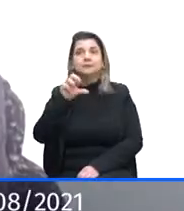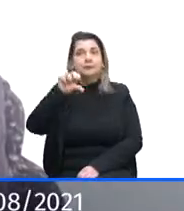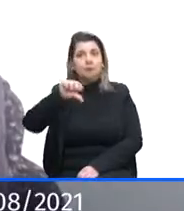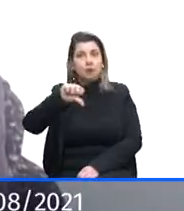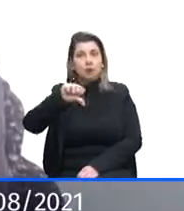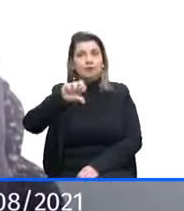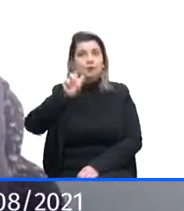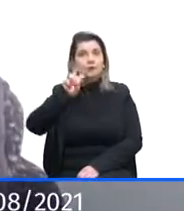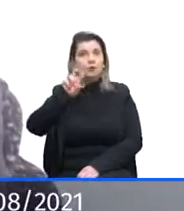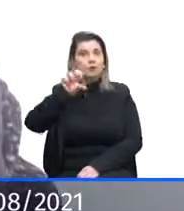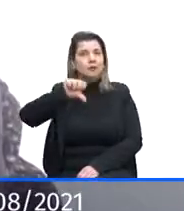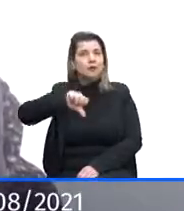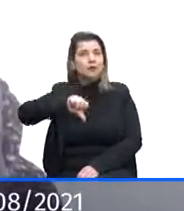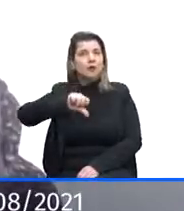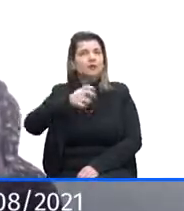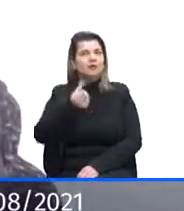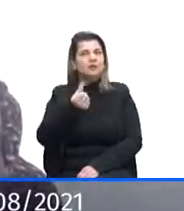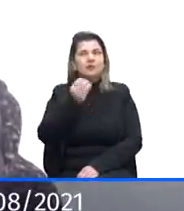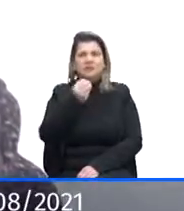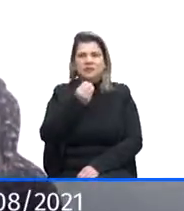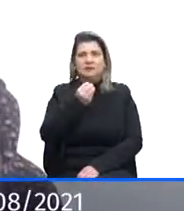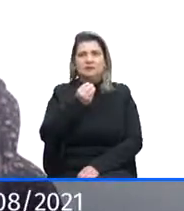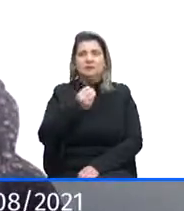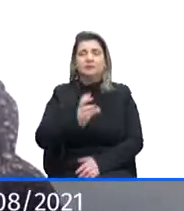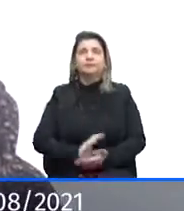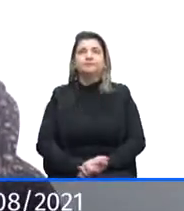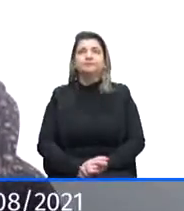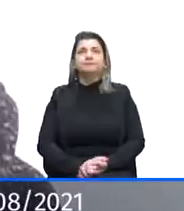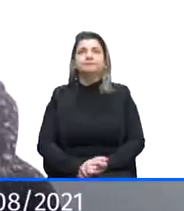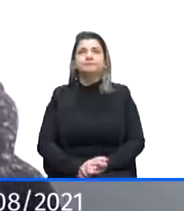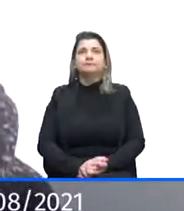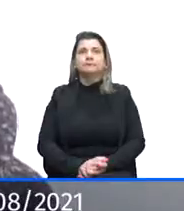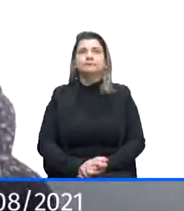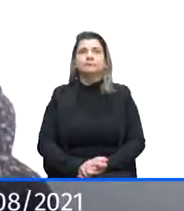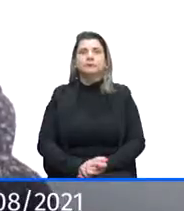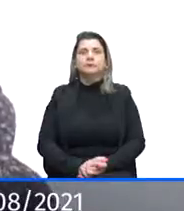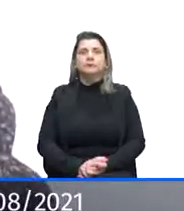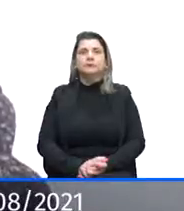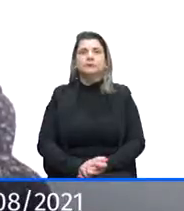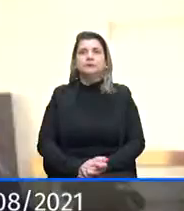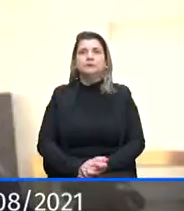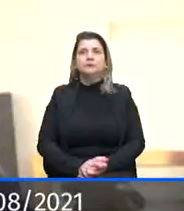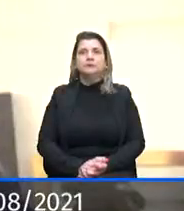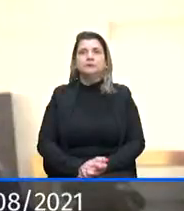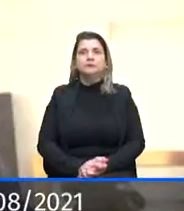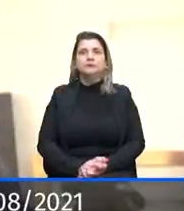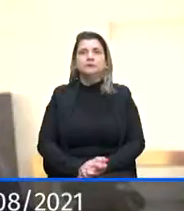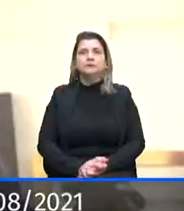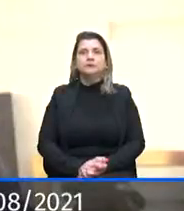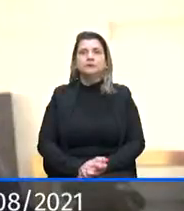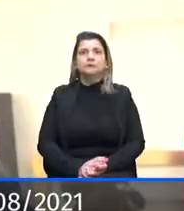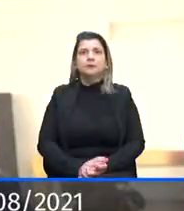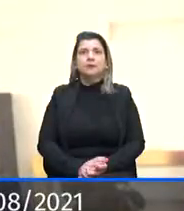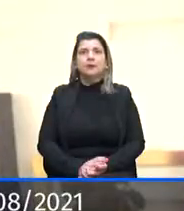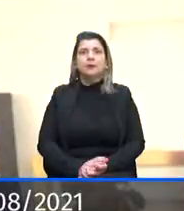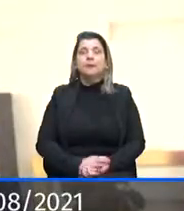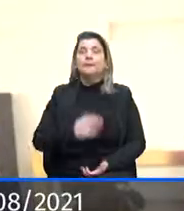59 e o 60, aqui me parece. Tá bem, mas vamos ter que lê-los. Tá